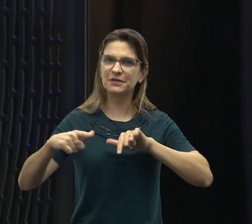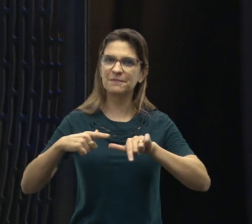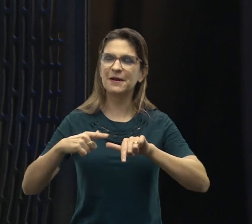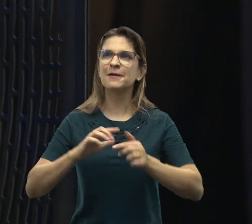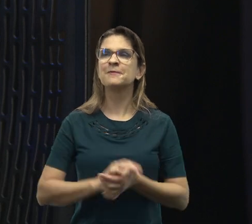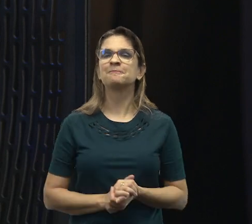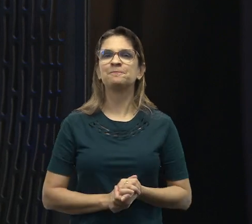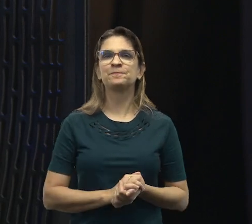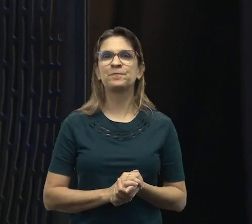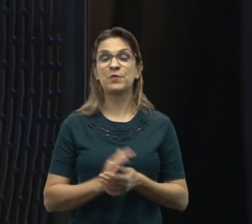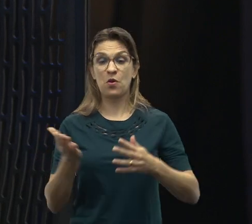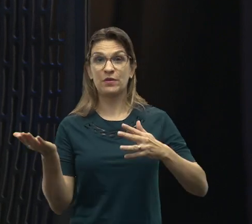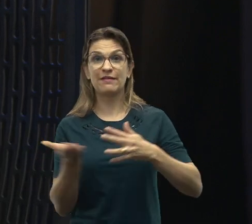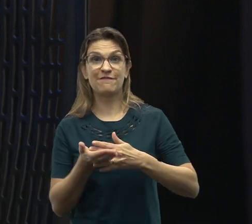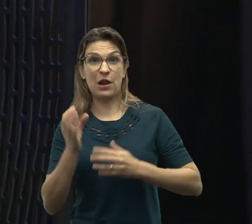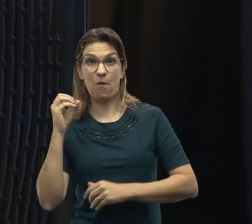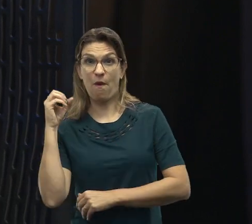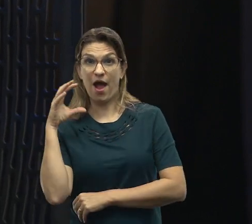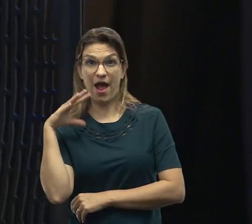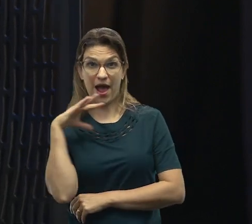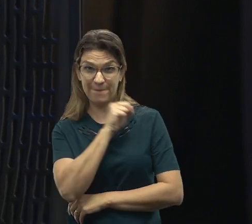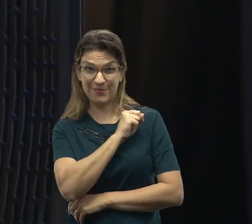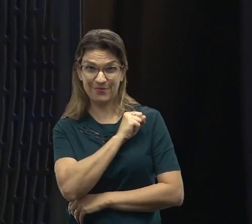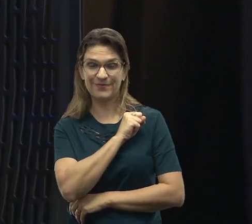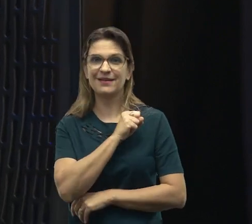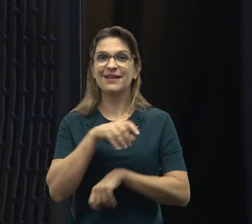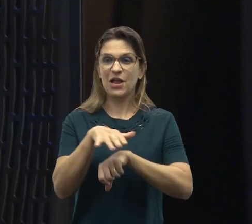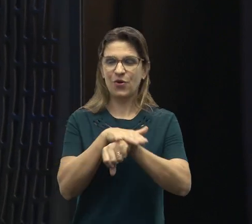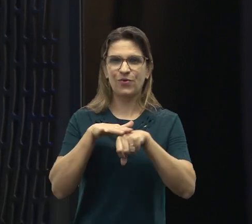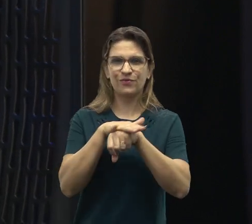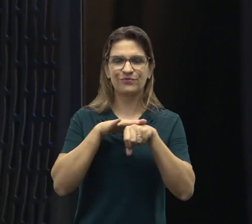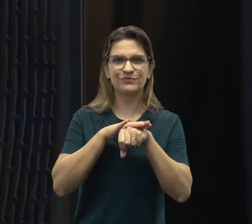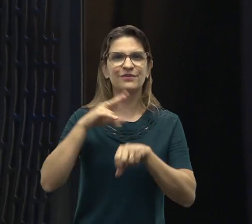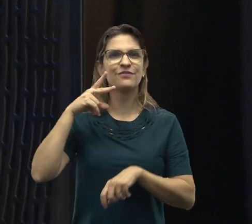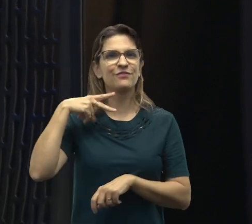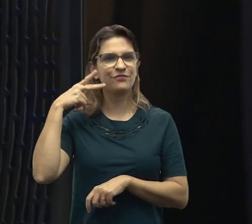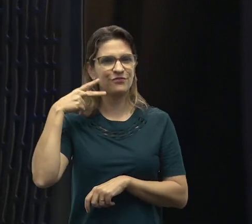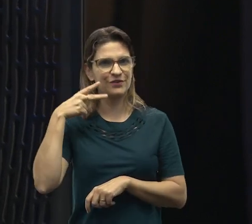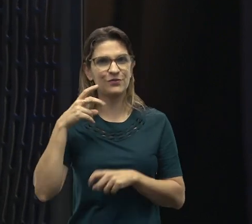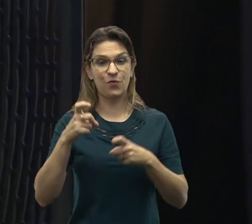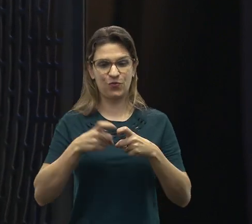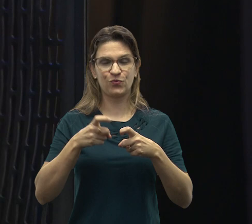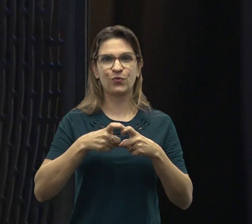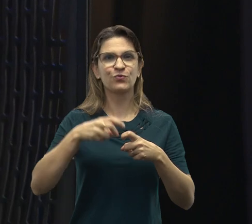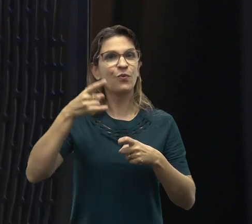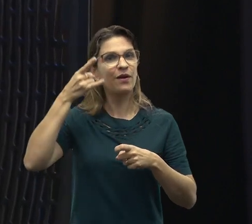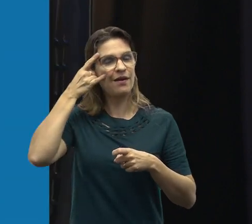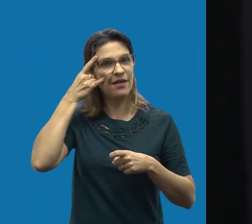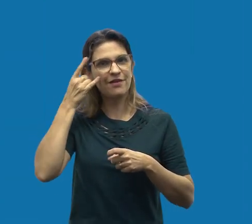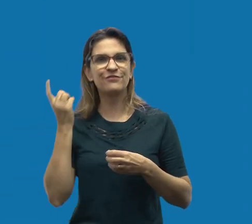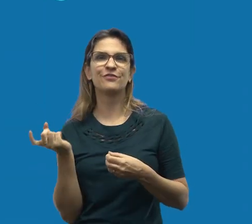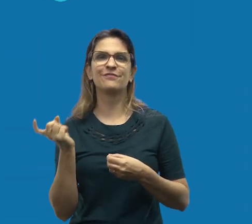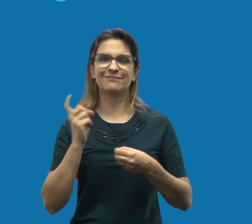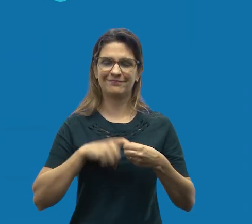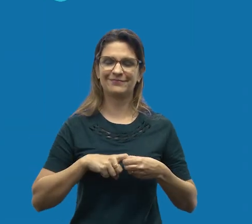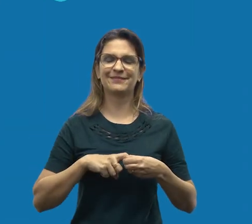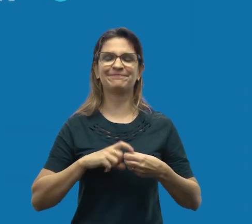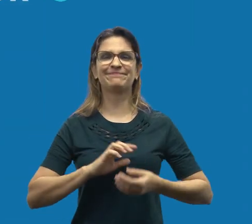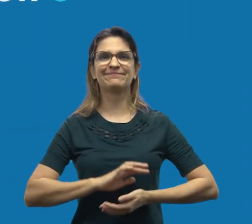para um rápido intervalo. Eu estou conversando com o vereador Dr. Lívio, nós voltamos já.